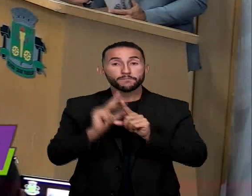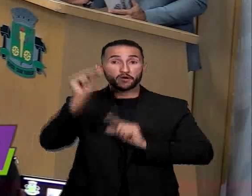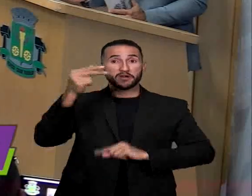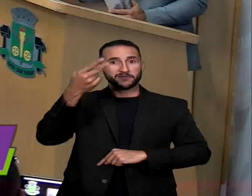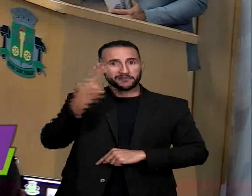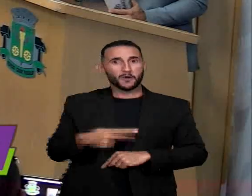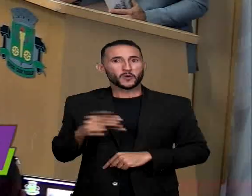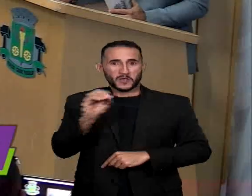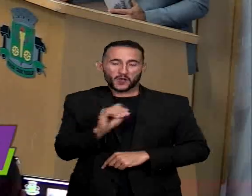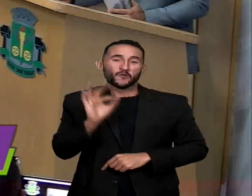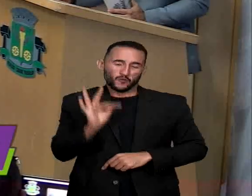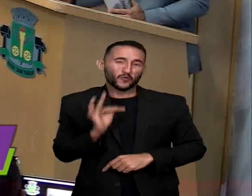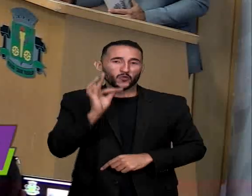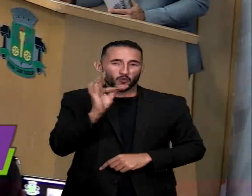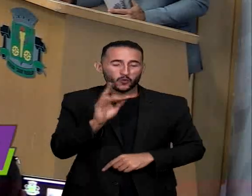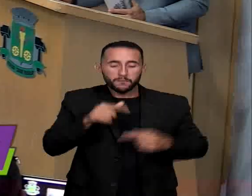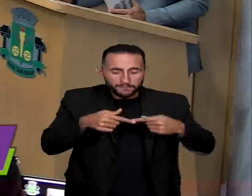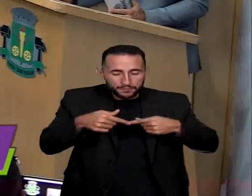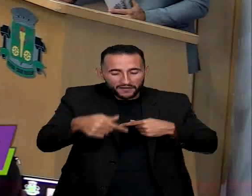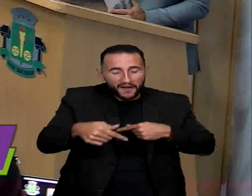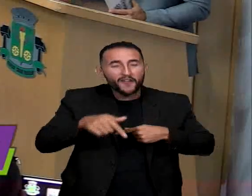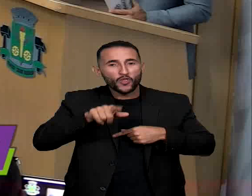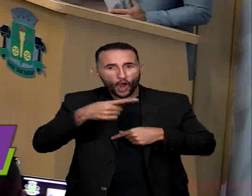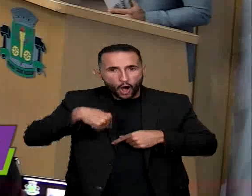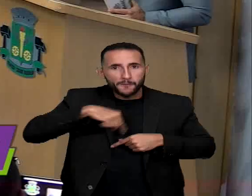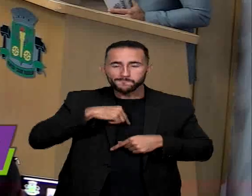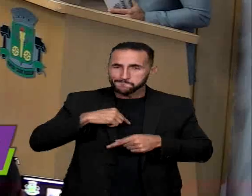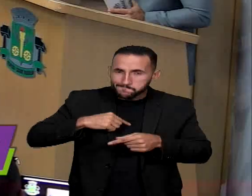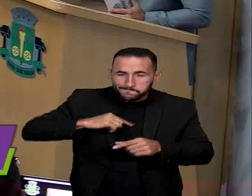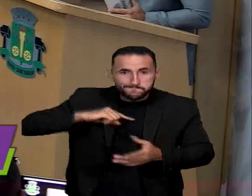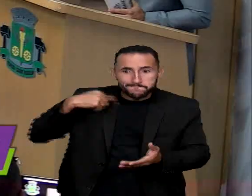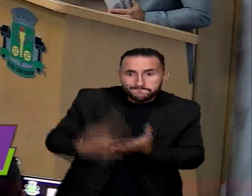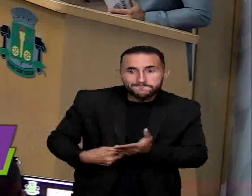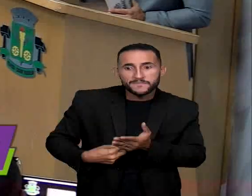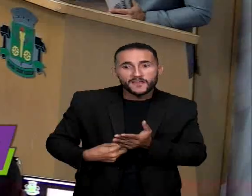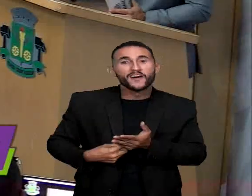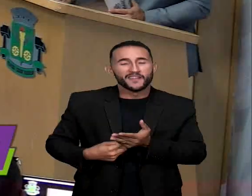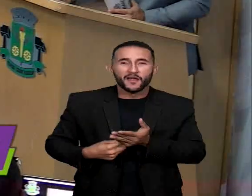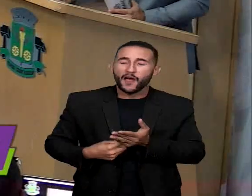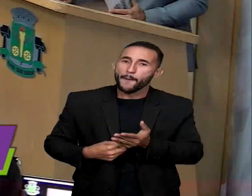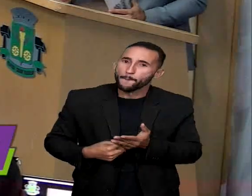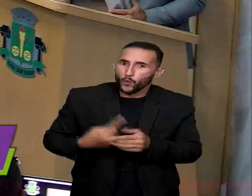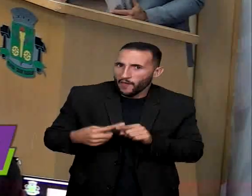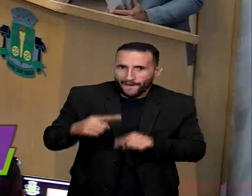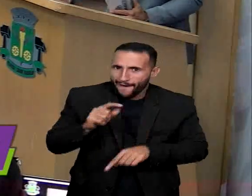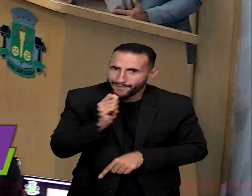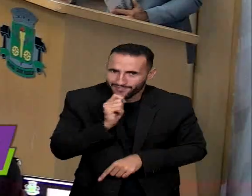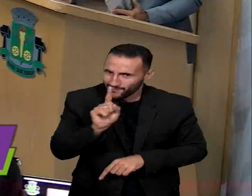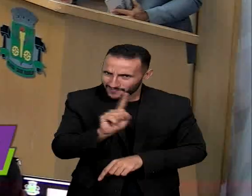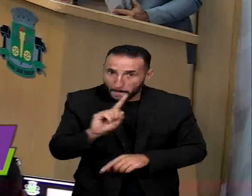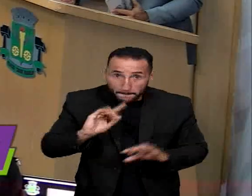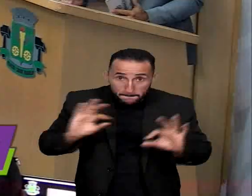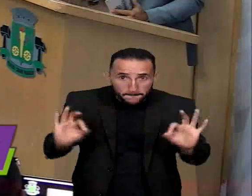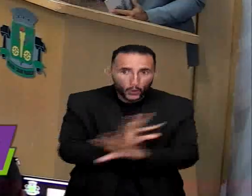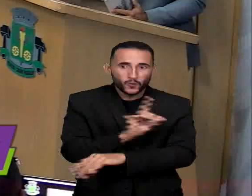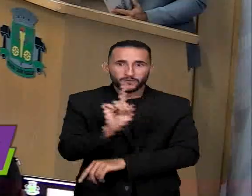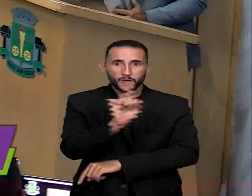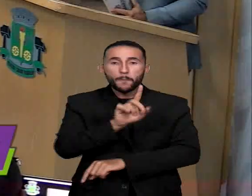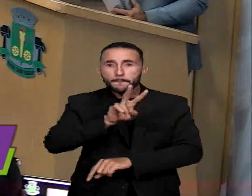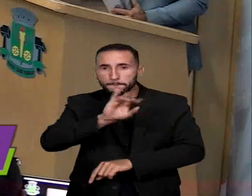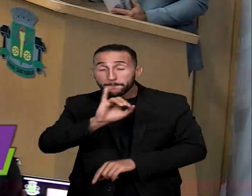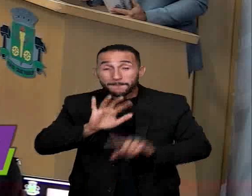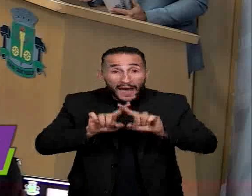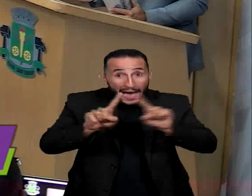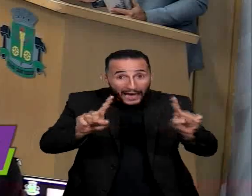oportuno assim que consolidar pra gente não fazer um anúncio e ainda não não estar sacramentado nós vamos ter